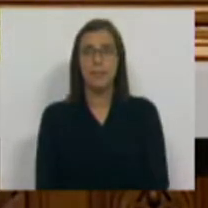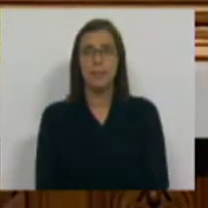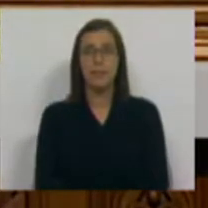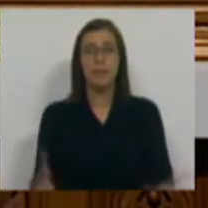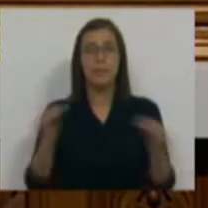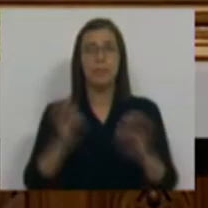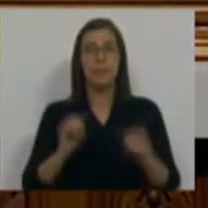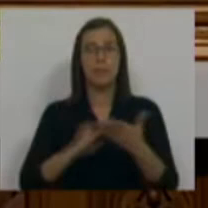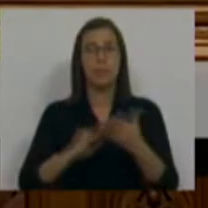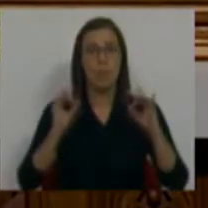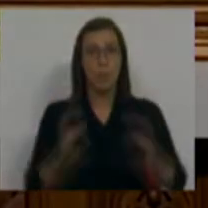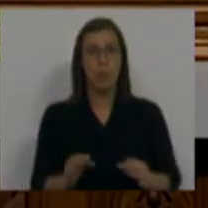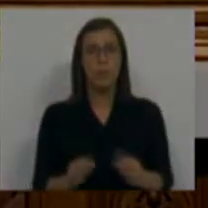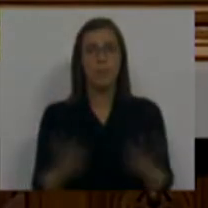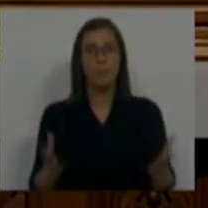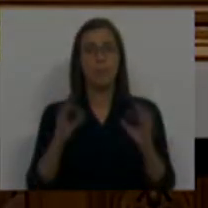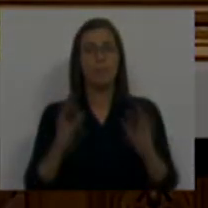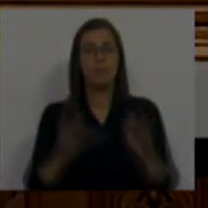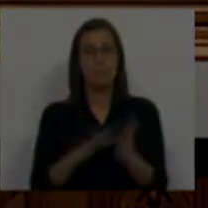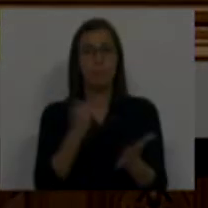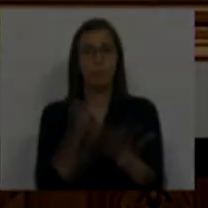Não havendo mais inscrições, fica assim